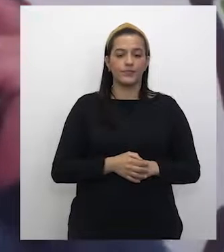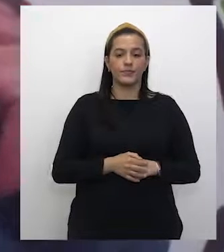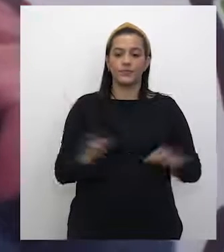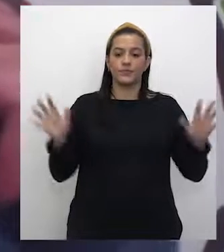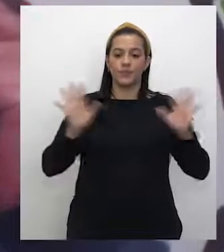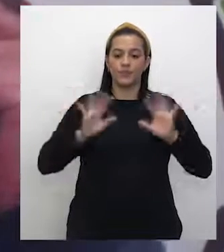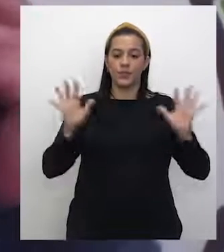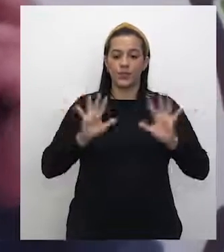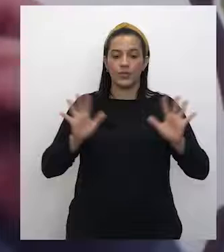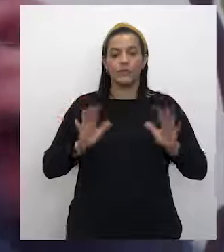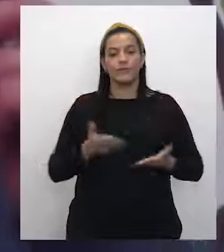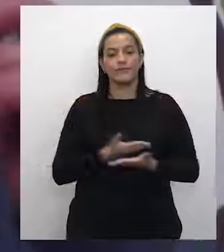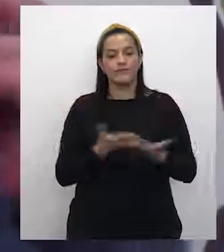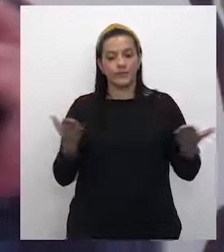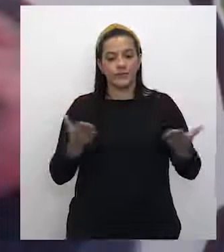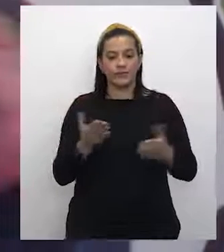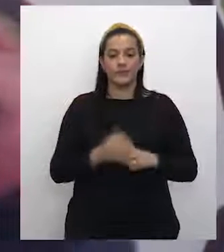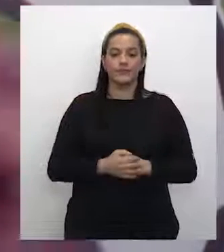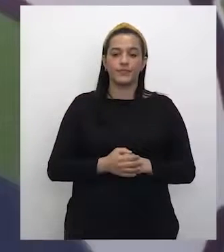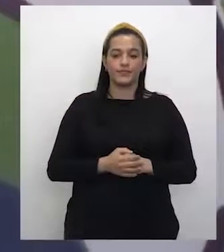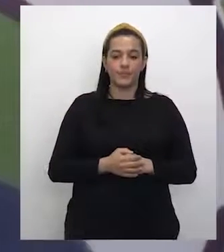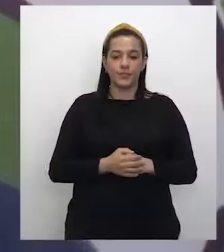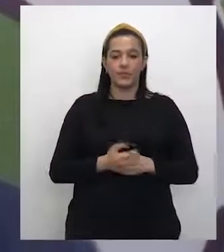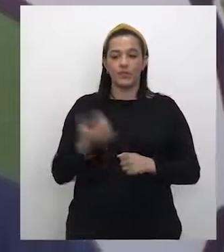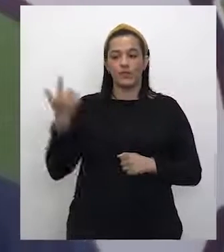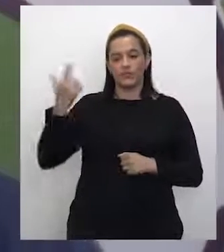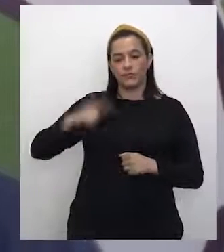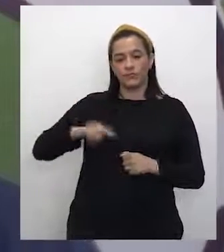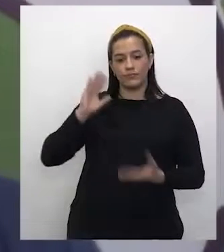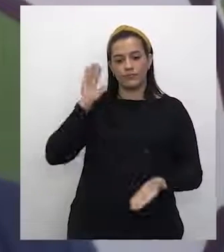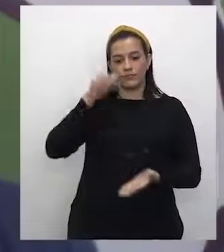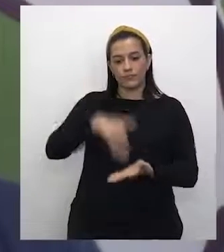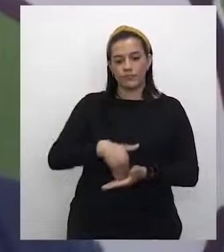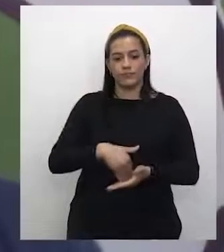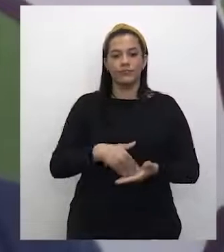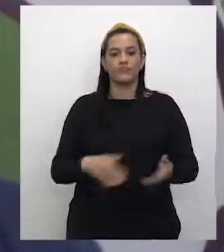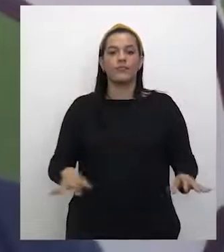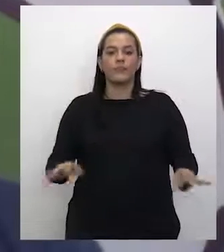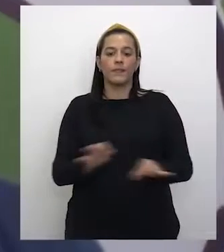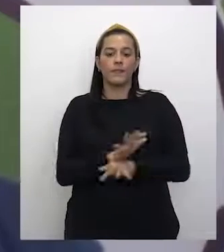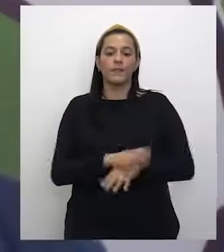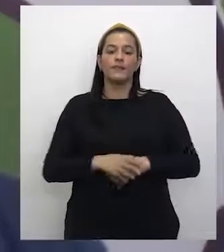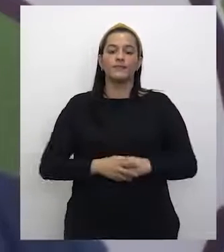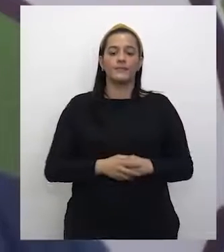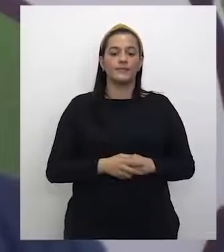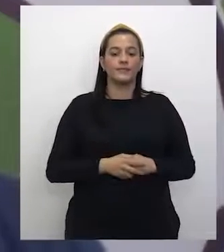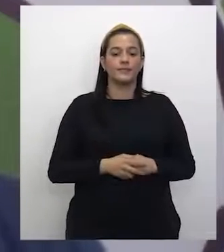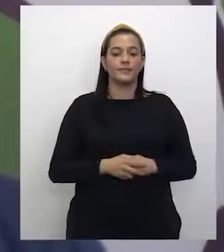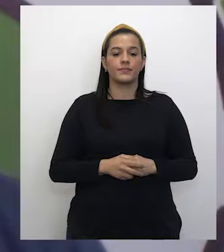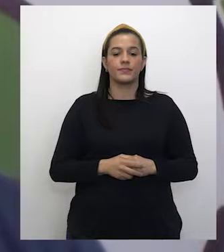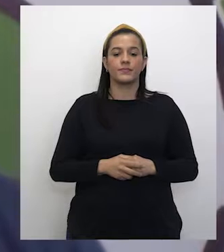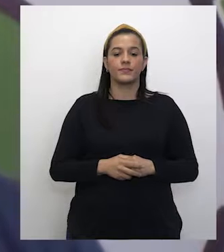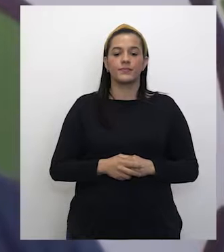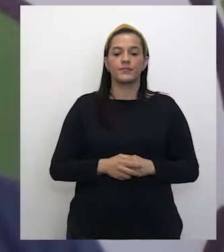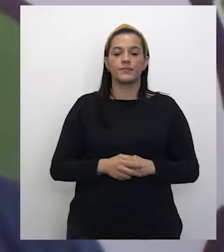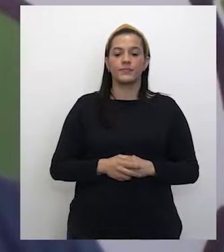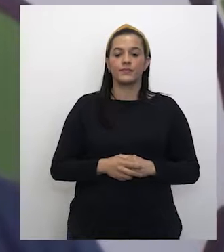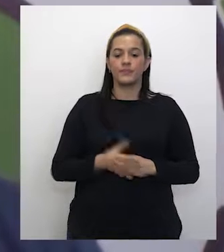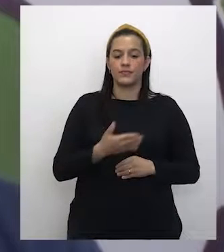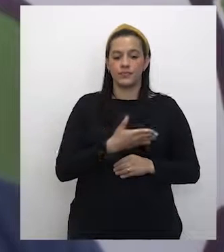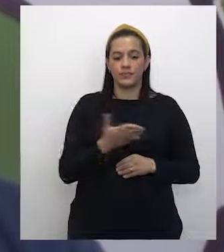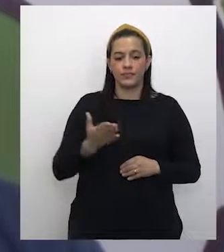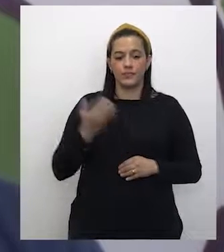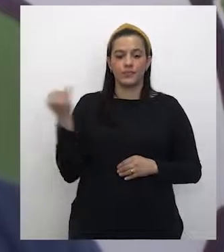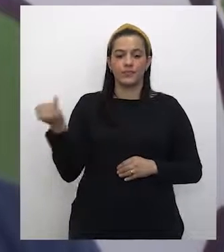Olá, pessoal. Então, chegamos ao fim, né? Mais um Bora Mão na Massa. E, assim, pessoal, é